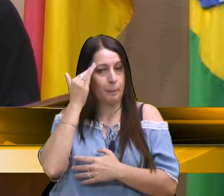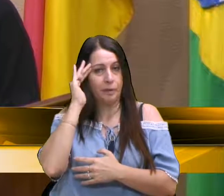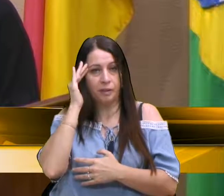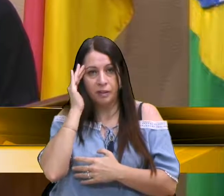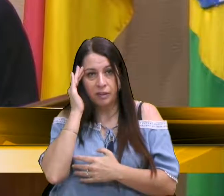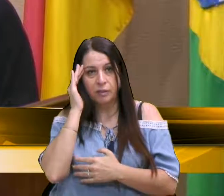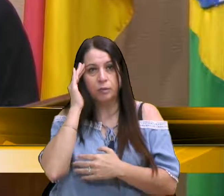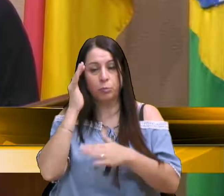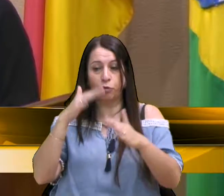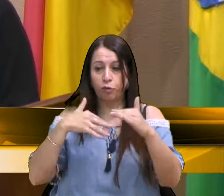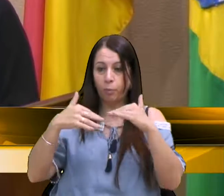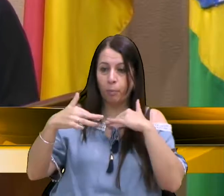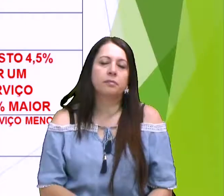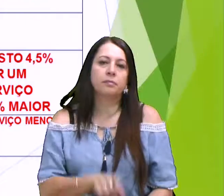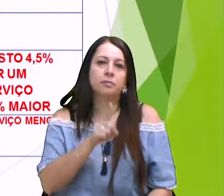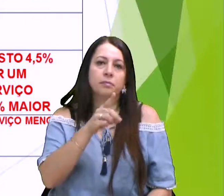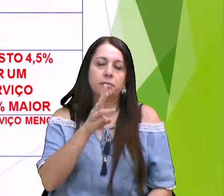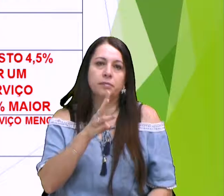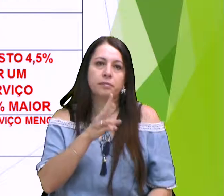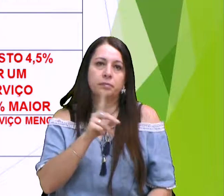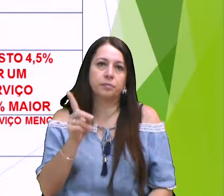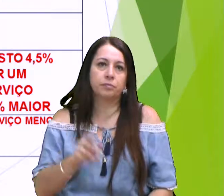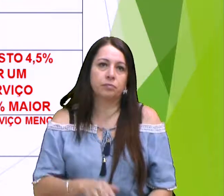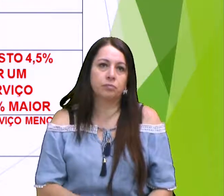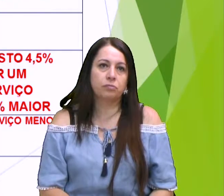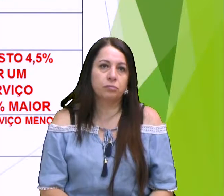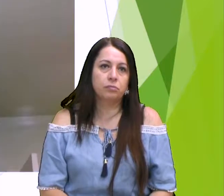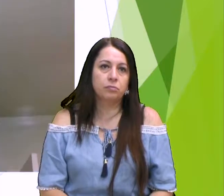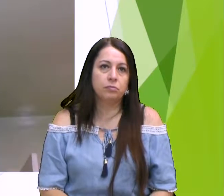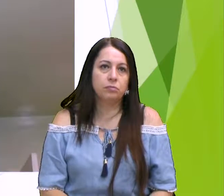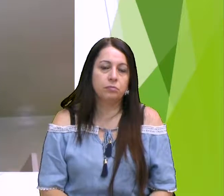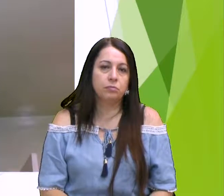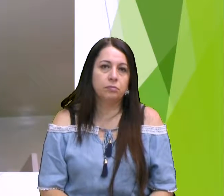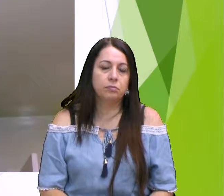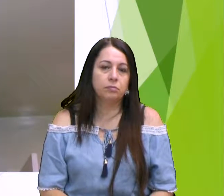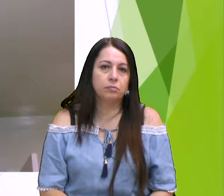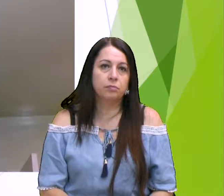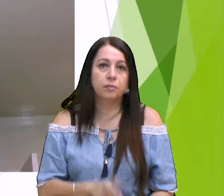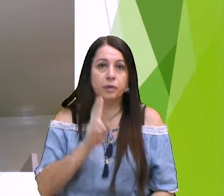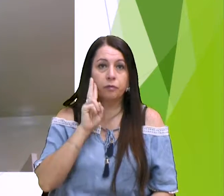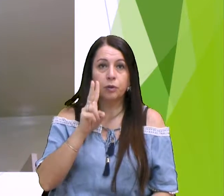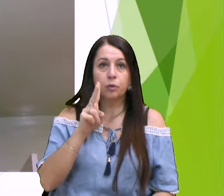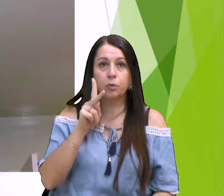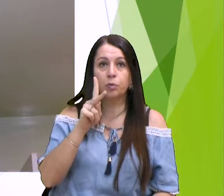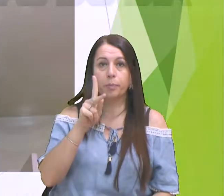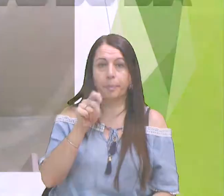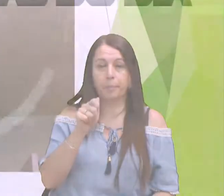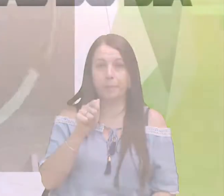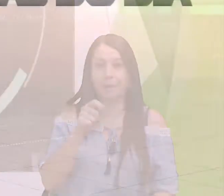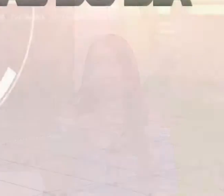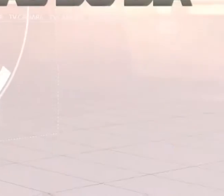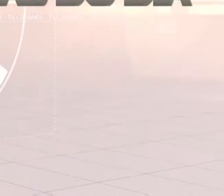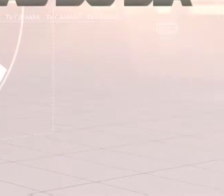pelos movimentos dessa gestão. O espaço foi cedido conforme um acordo de líderes de bancada.